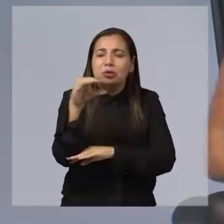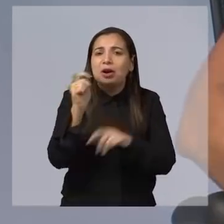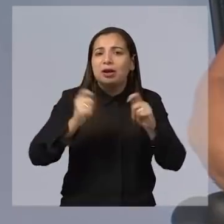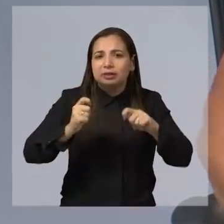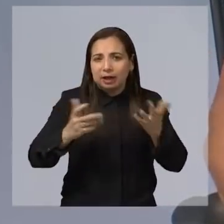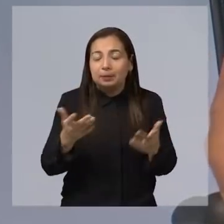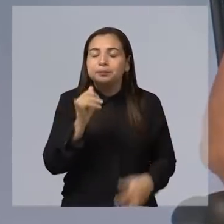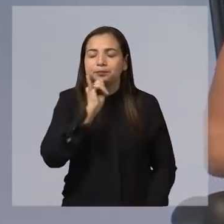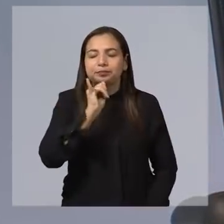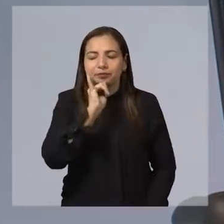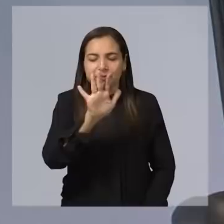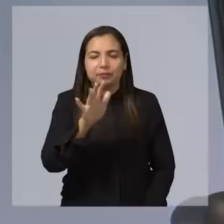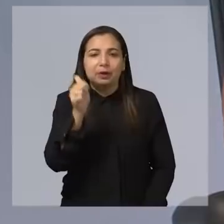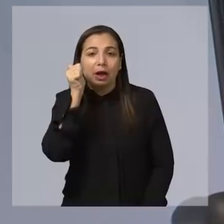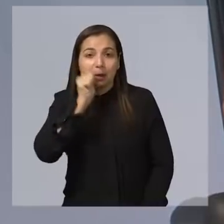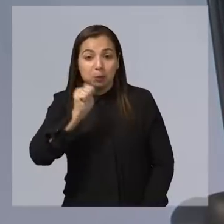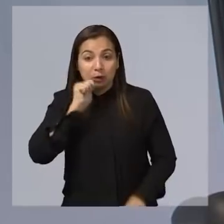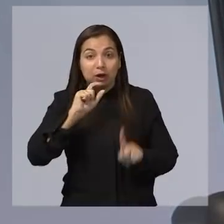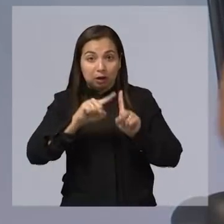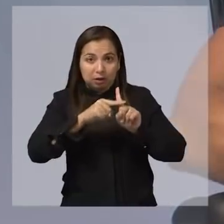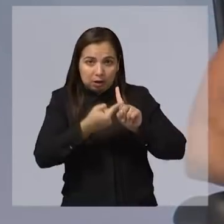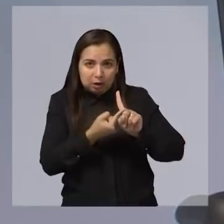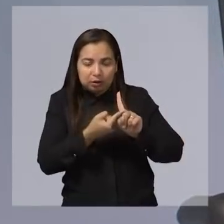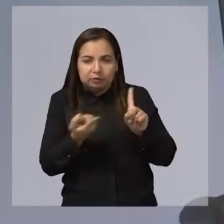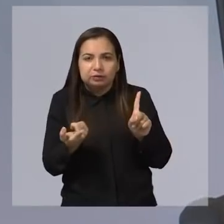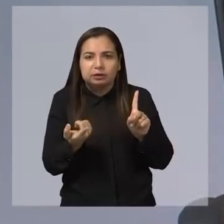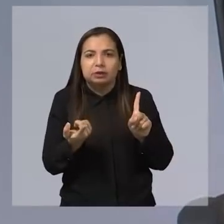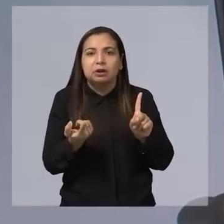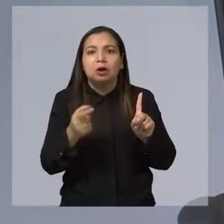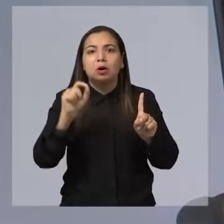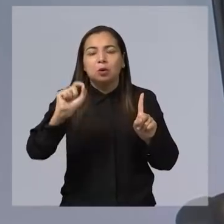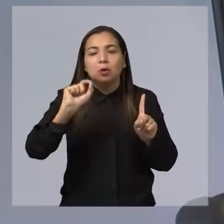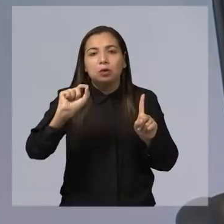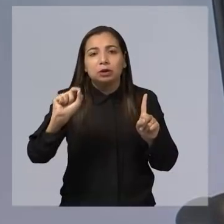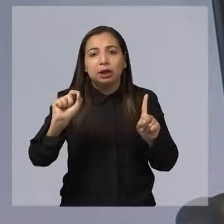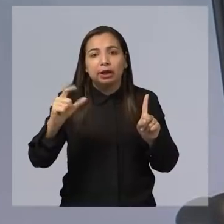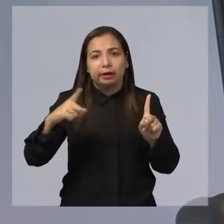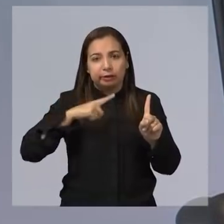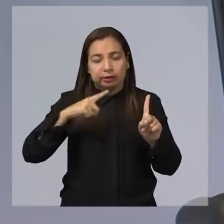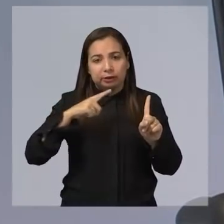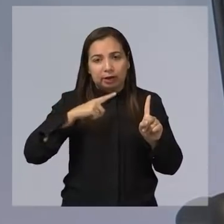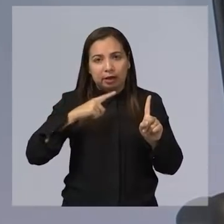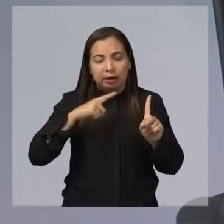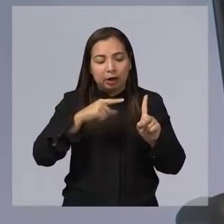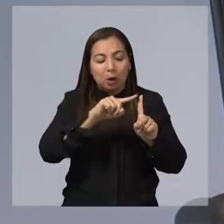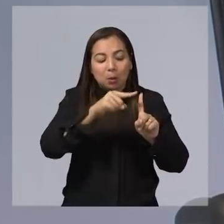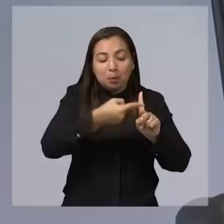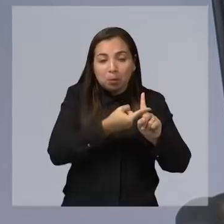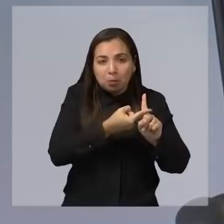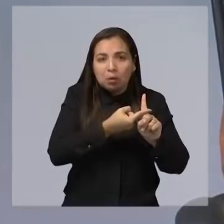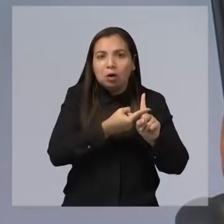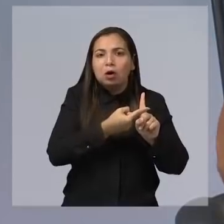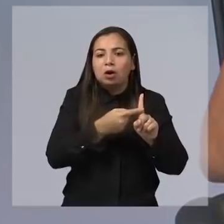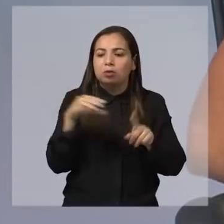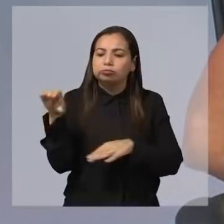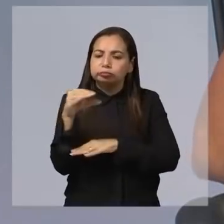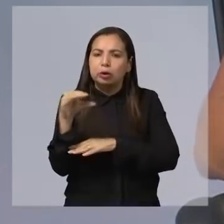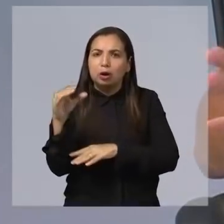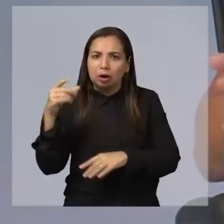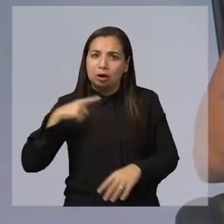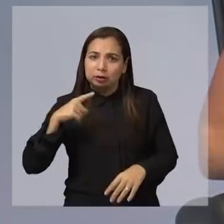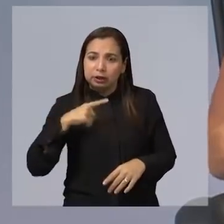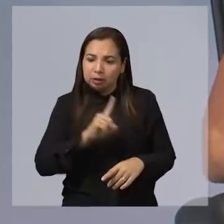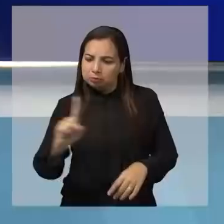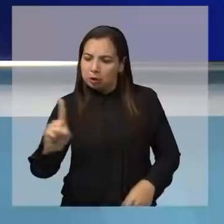a gente está reformulando. Todo mundo, depois que criou o body scan, para não passar pelo body scan, todo mundo fica grávida, né? Então, qualquer hora eu chego um homem grávido lá também,